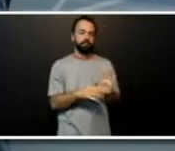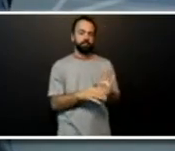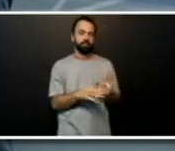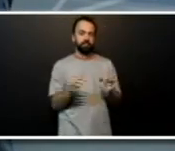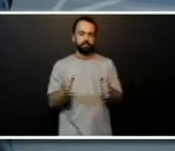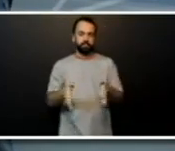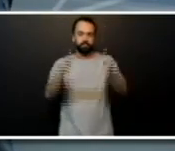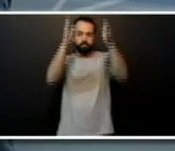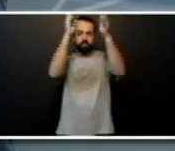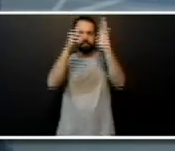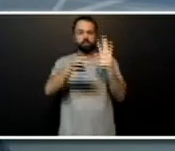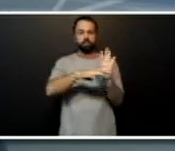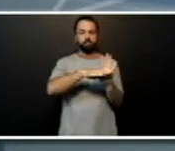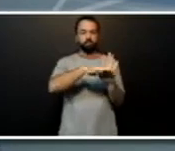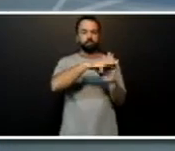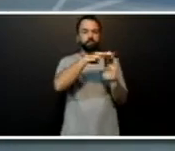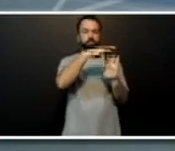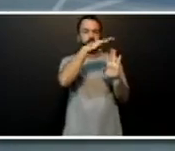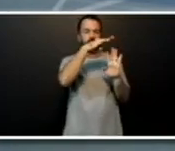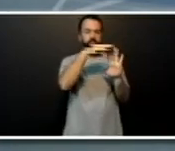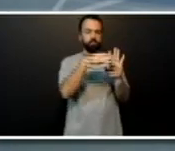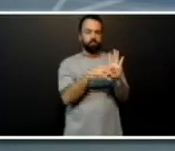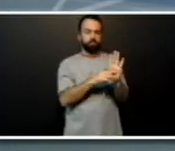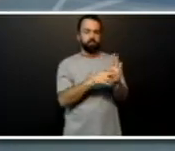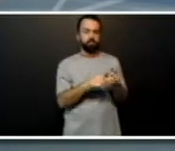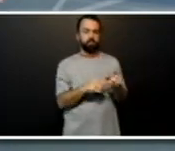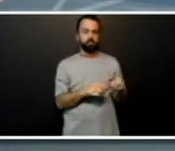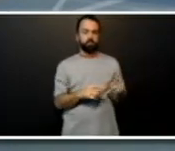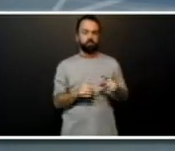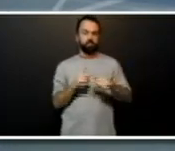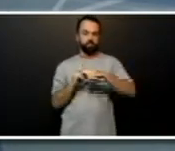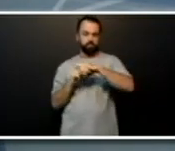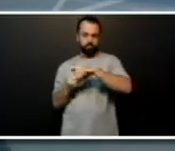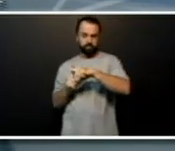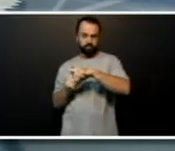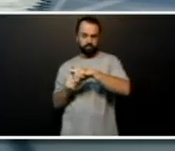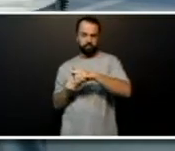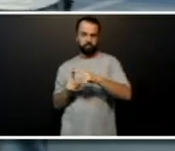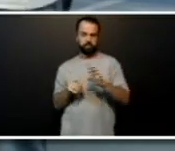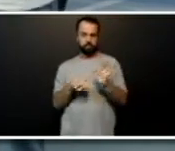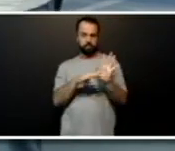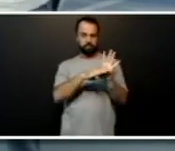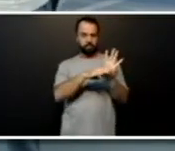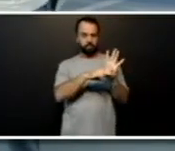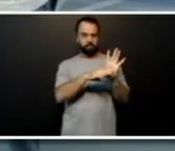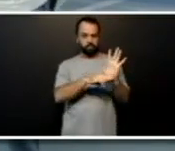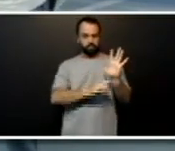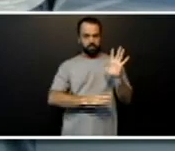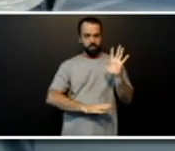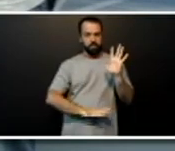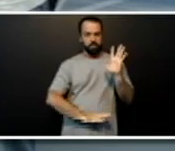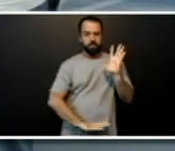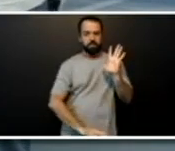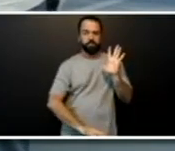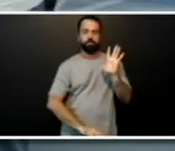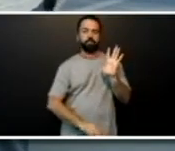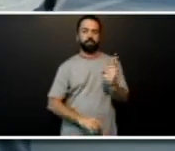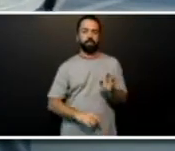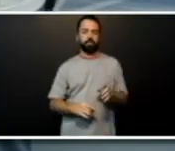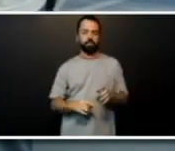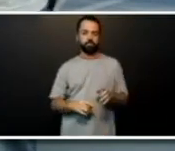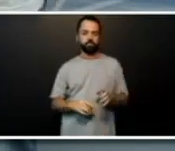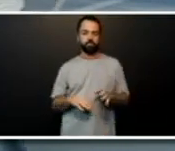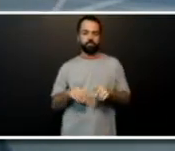para cima são positivos. Todo andar subterrâneo